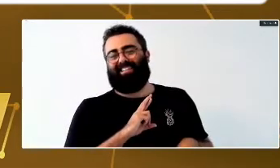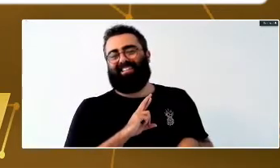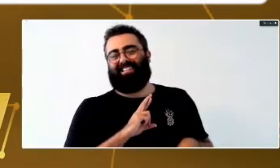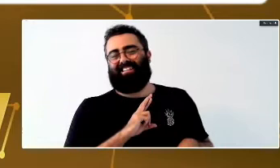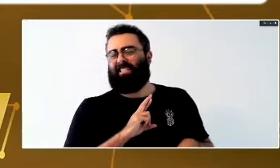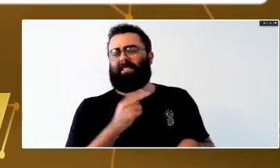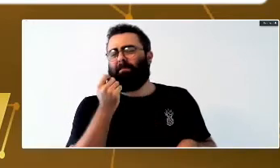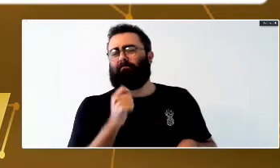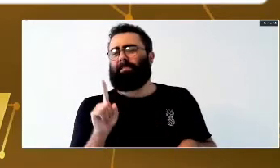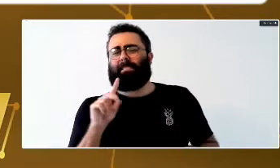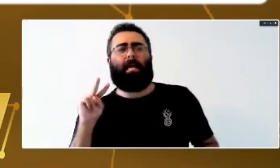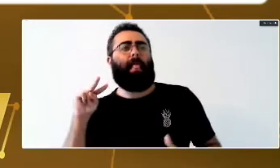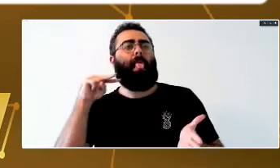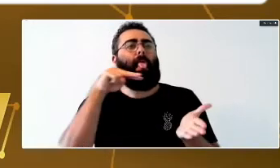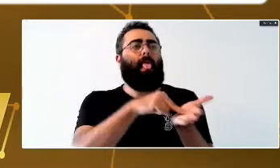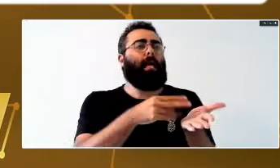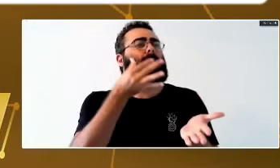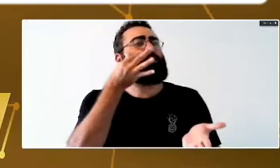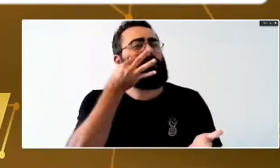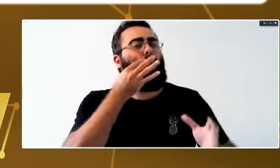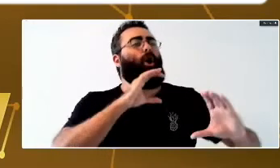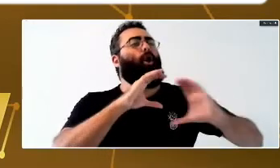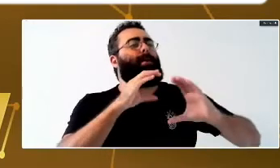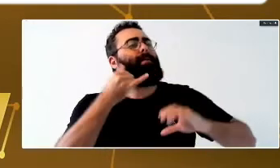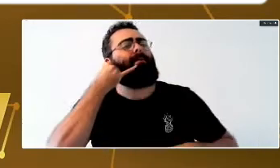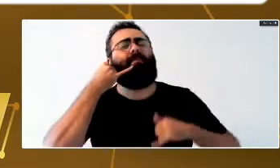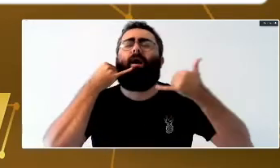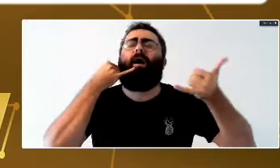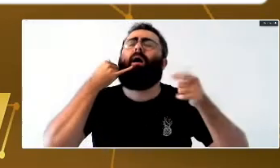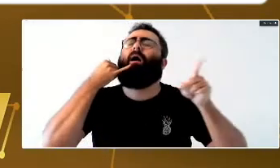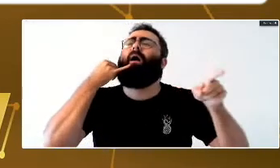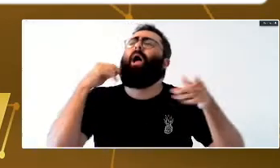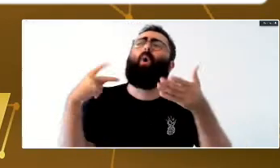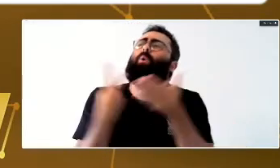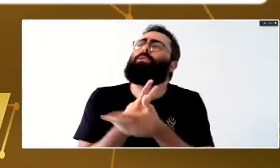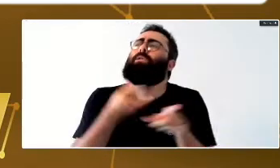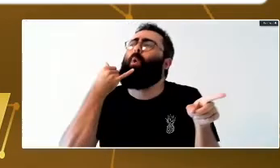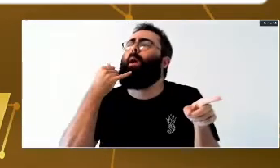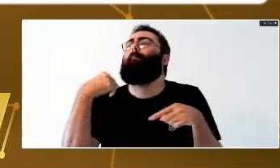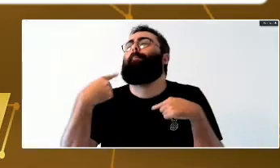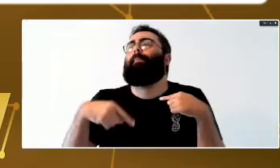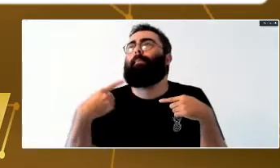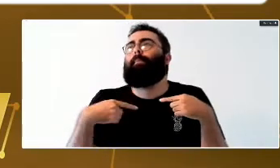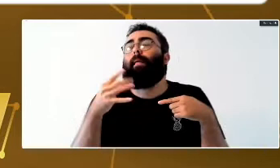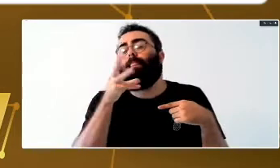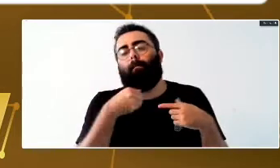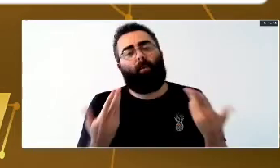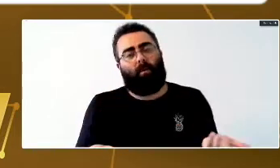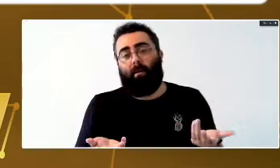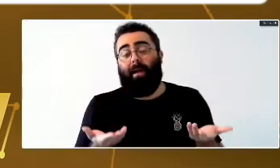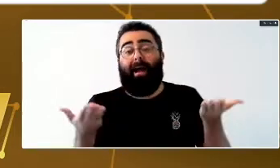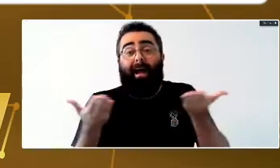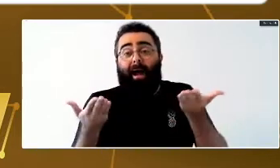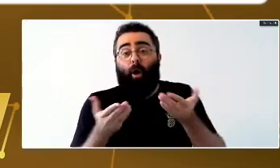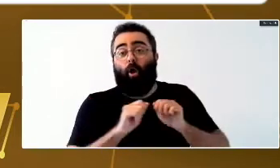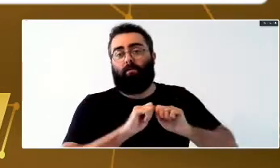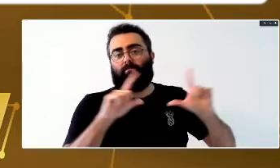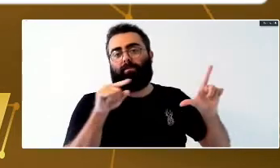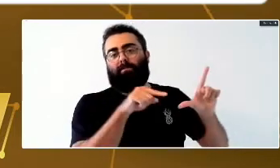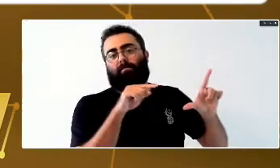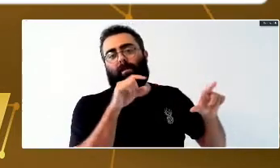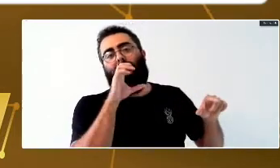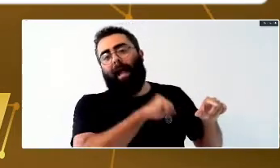onde a gente precisava de uma comunicação via telefone, comunicação via internet, ou um relatório que precisasse